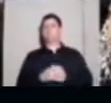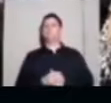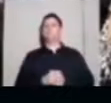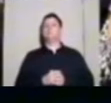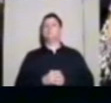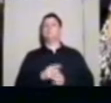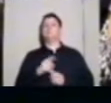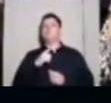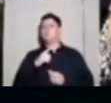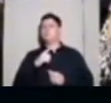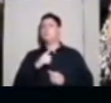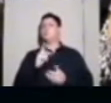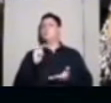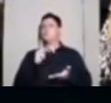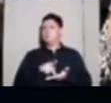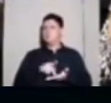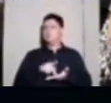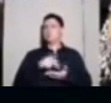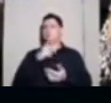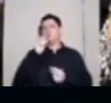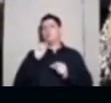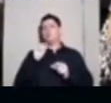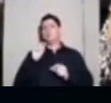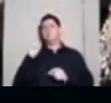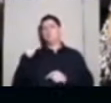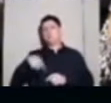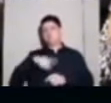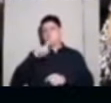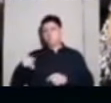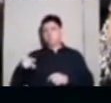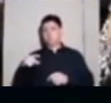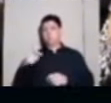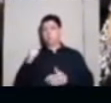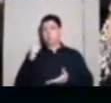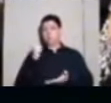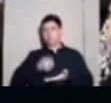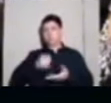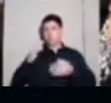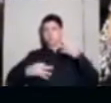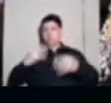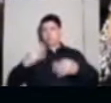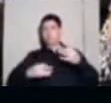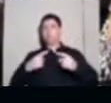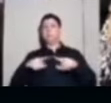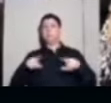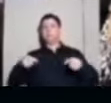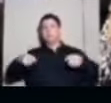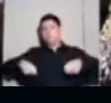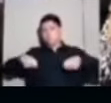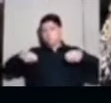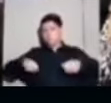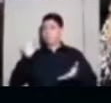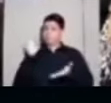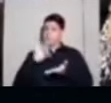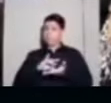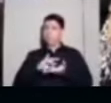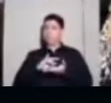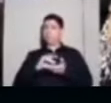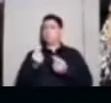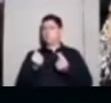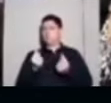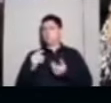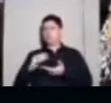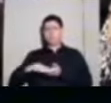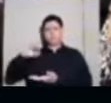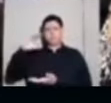malas eram verdadeiros, eram notas americanas falsificadas. O gerente que trabalhava